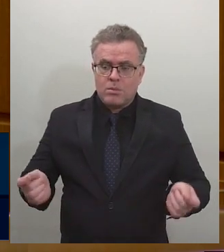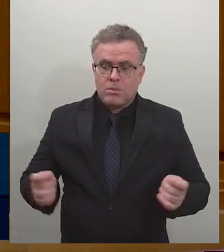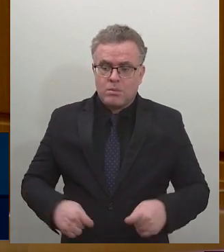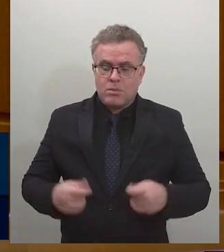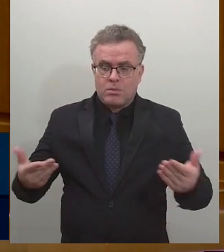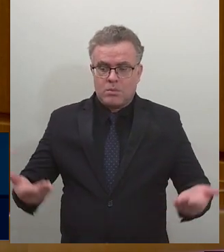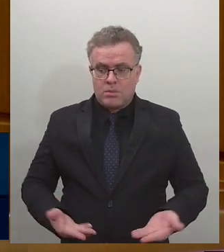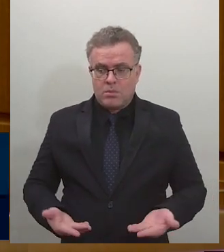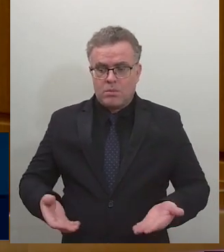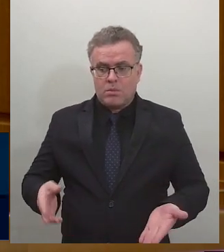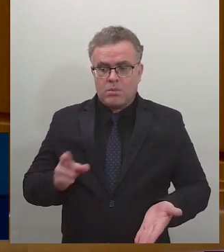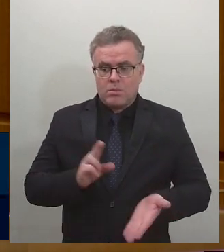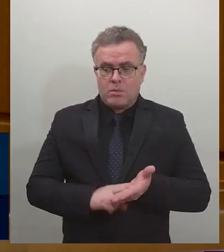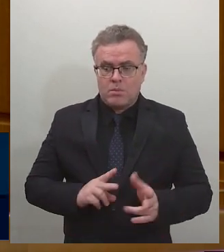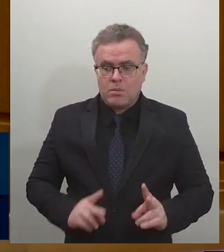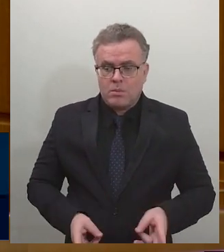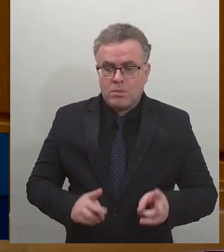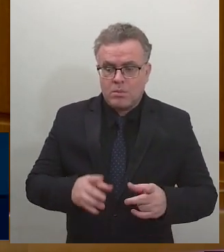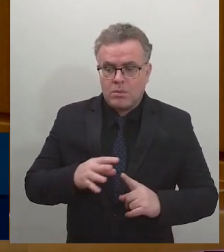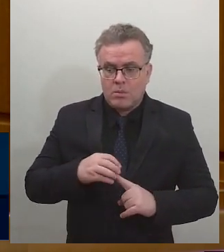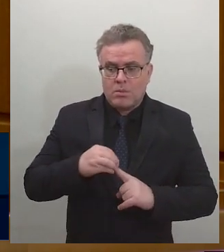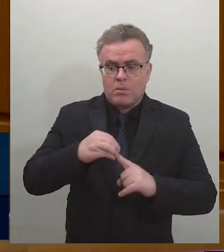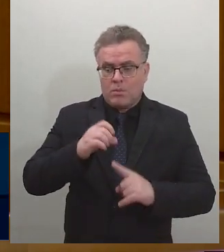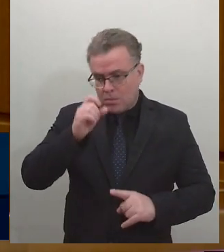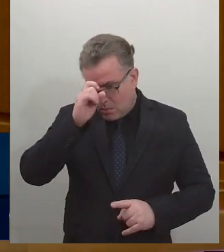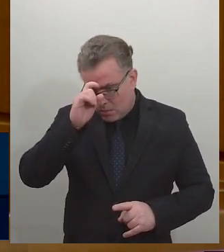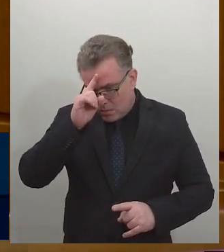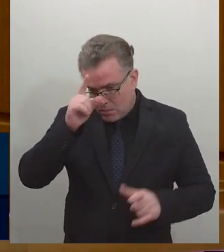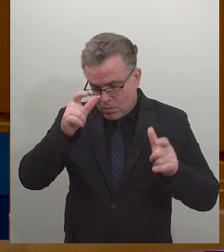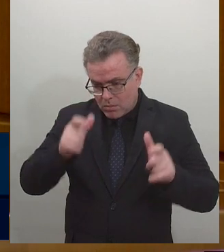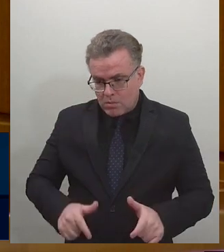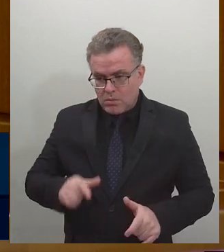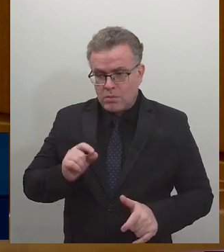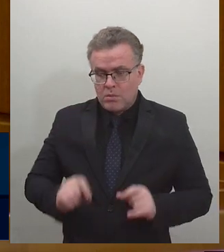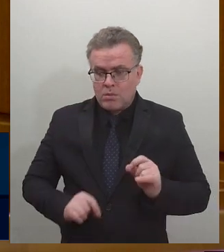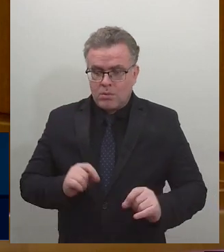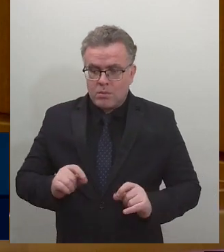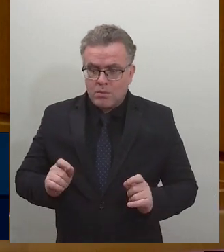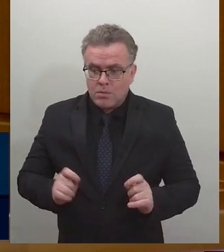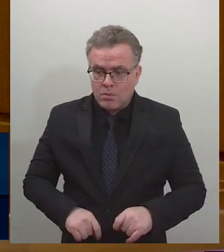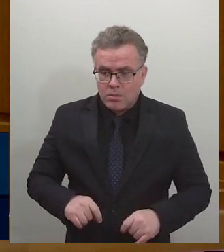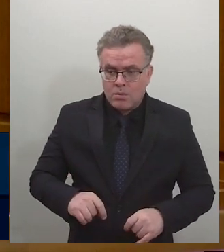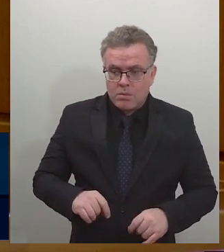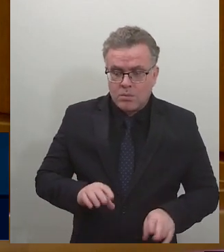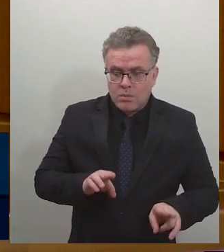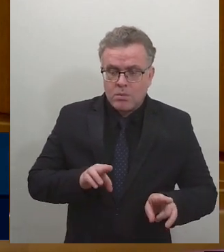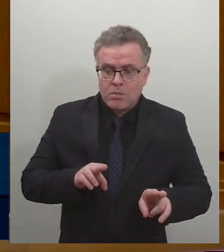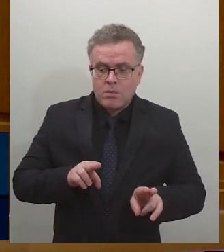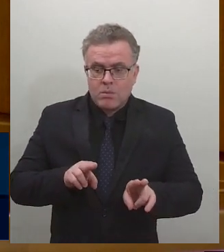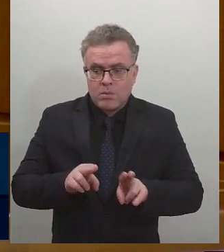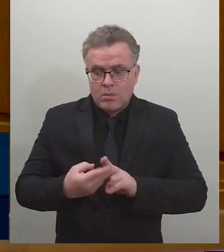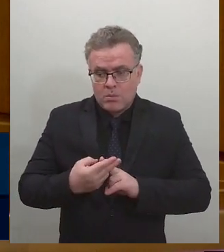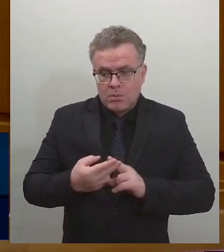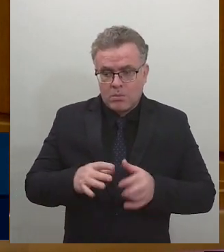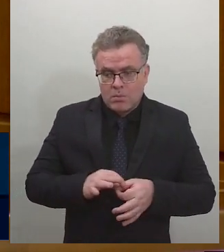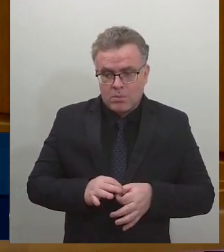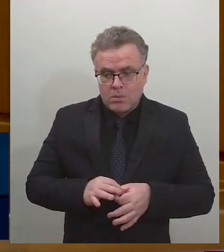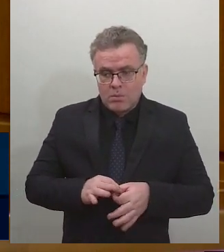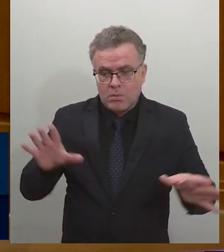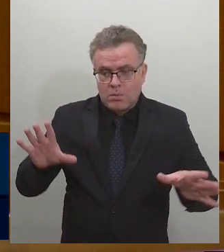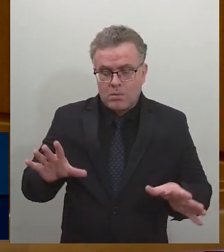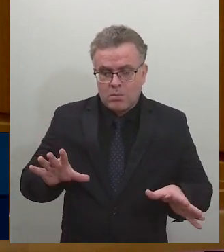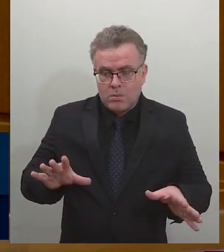único hospital com portas abertas para o SUS. É o único hospital com porta